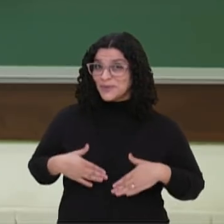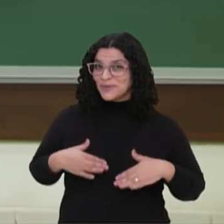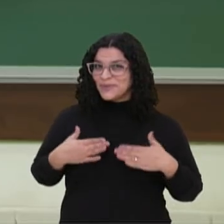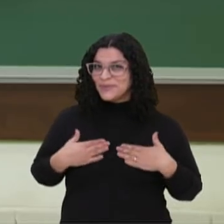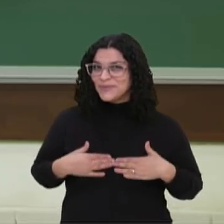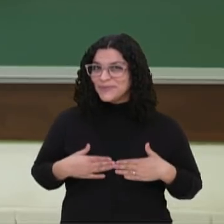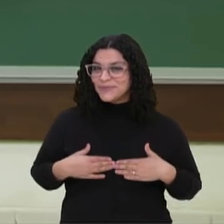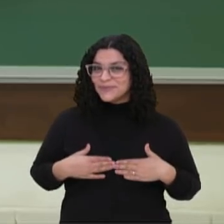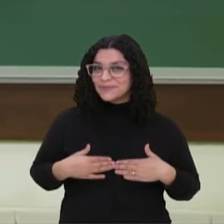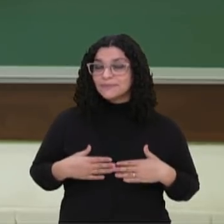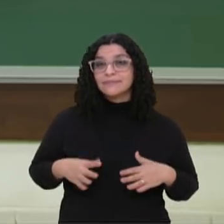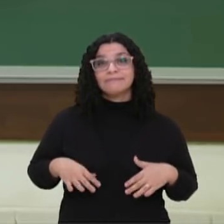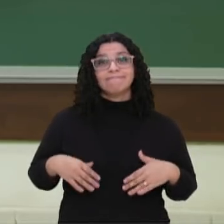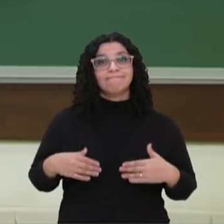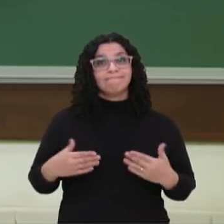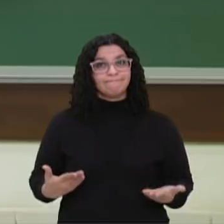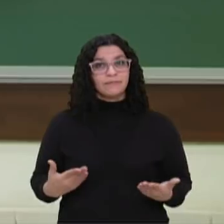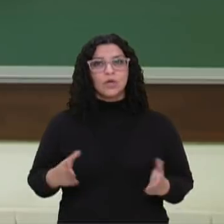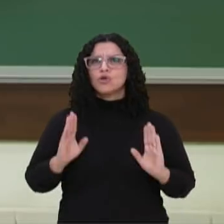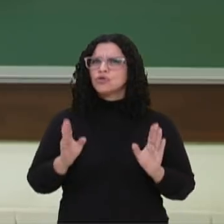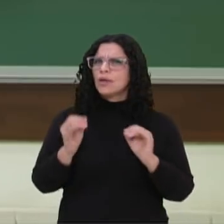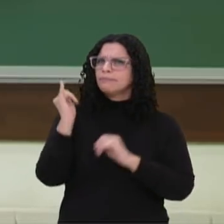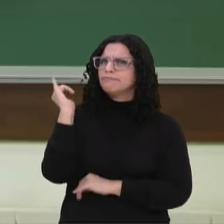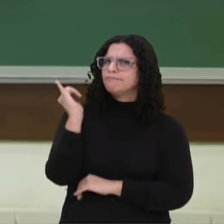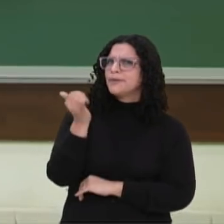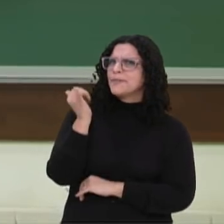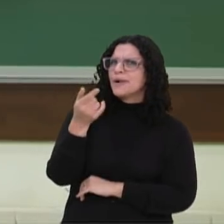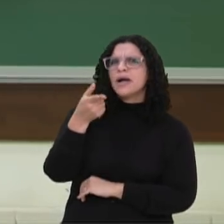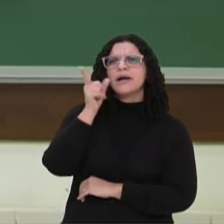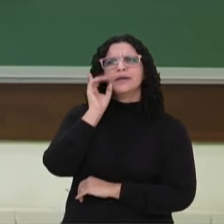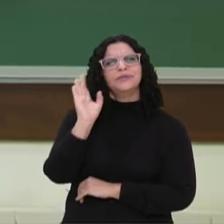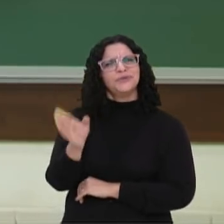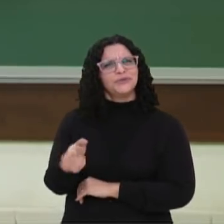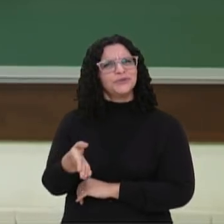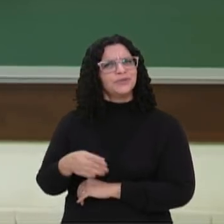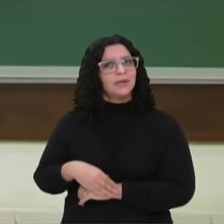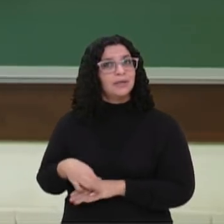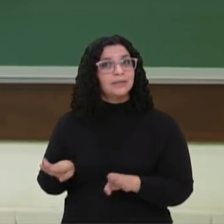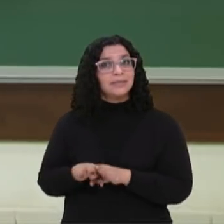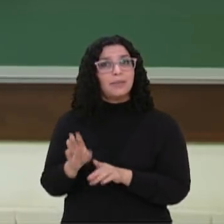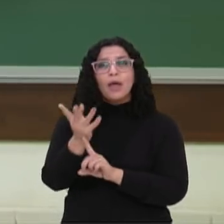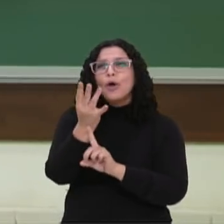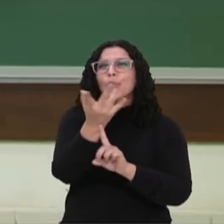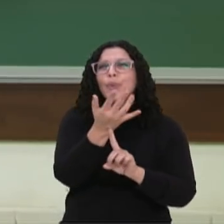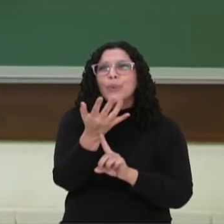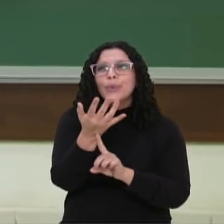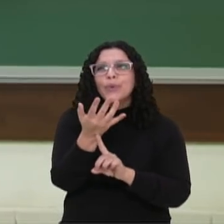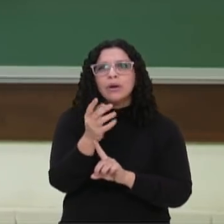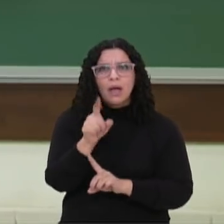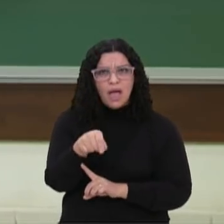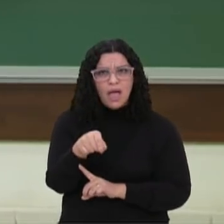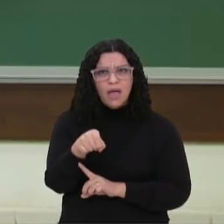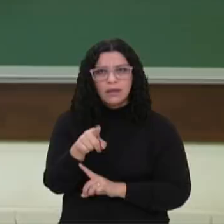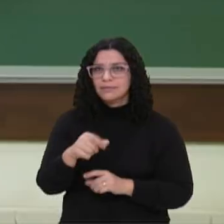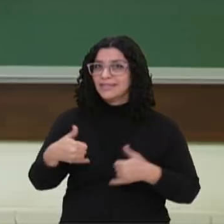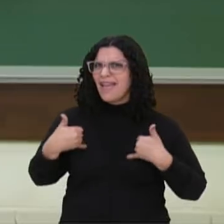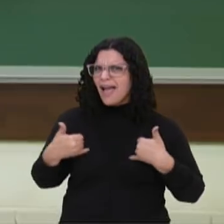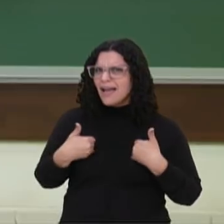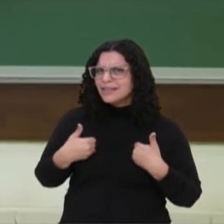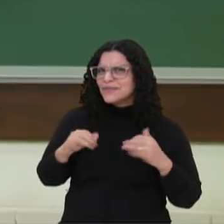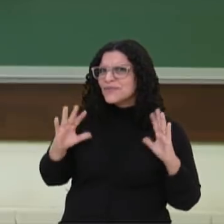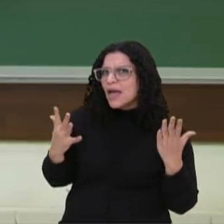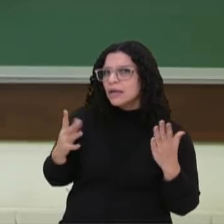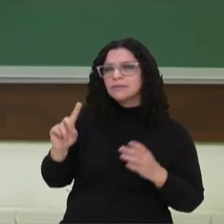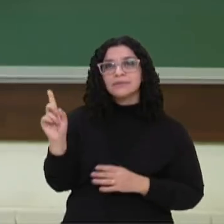Tranquilinhos? Bom, gente, eu já tinha falado antes, né? Então é para ter bolinho? Não, não, gente. É para haver o quê?